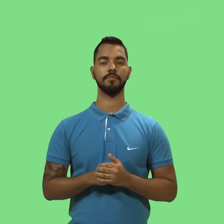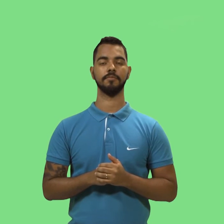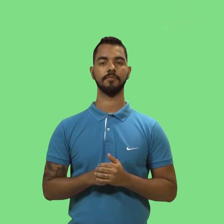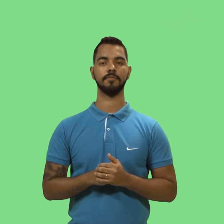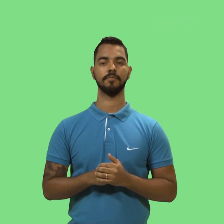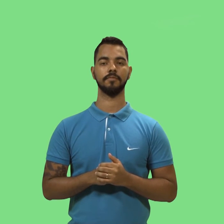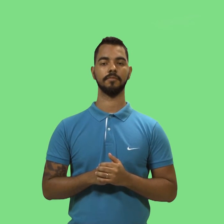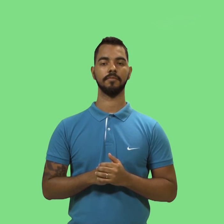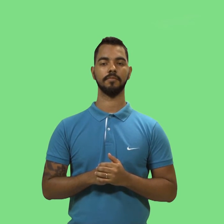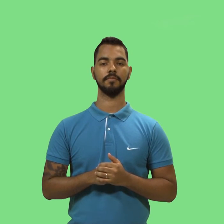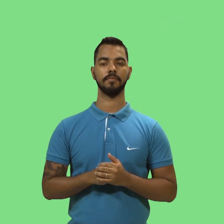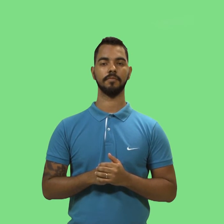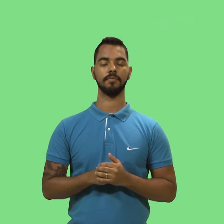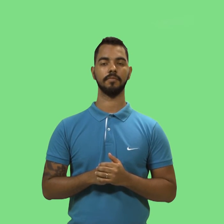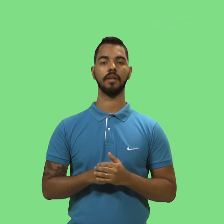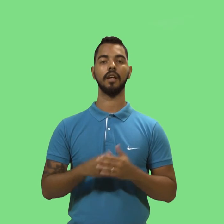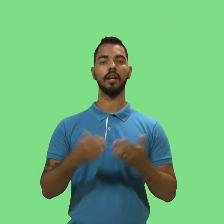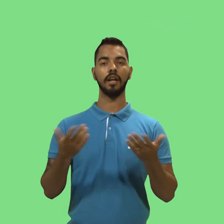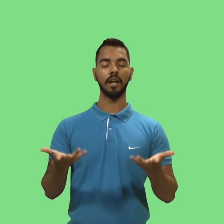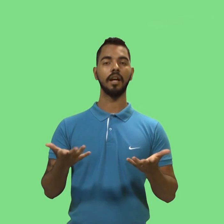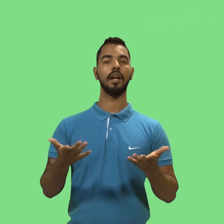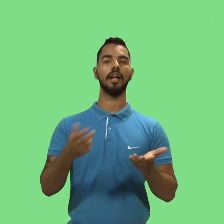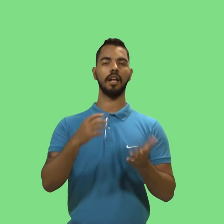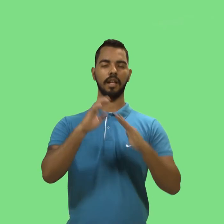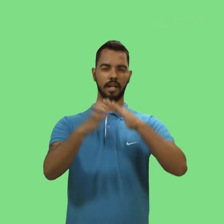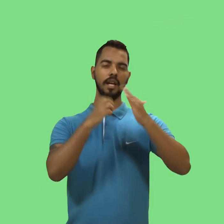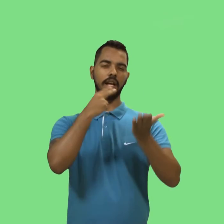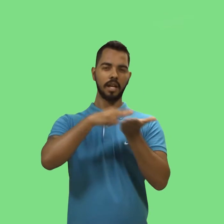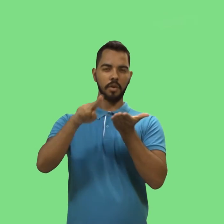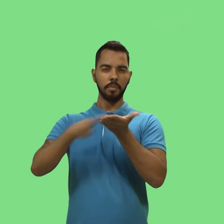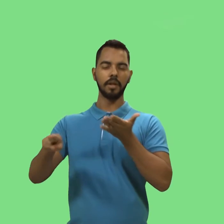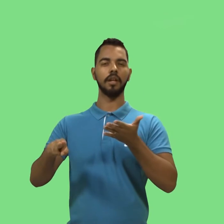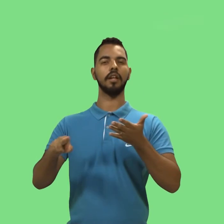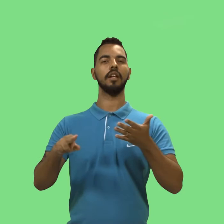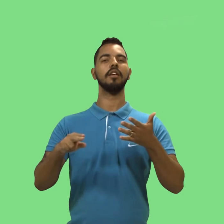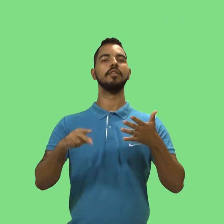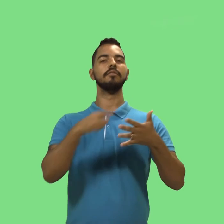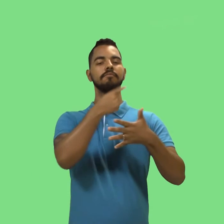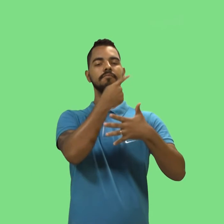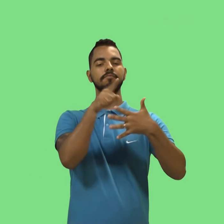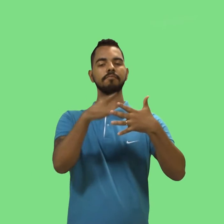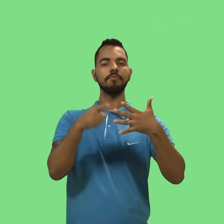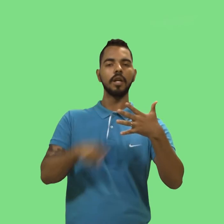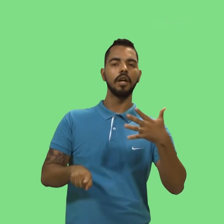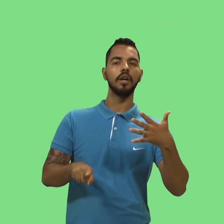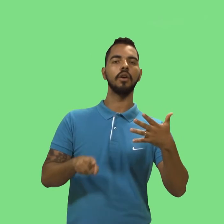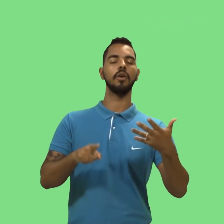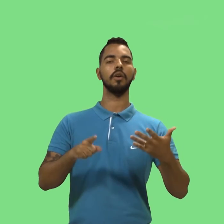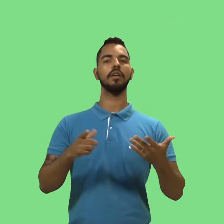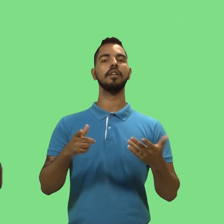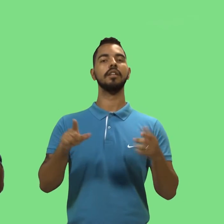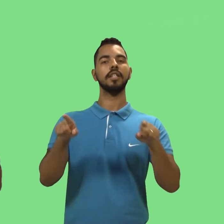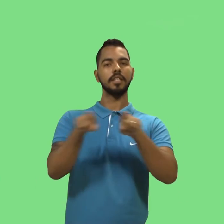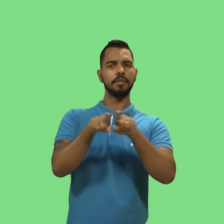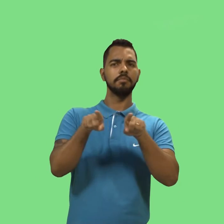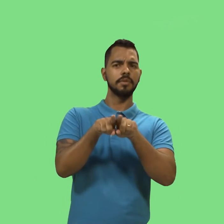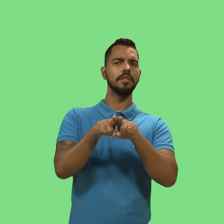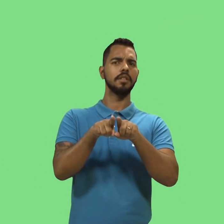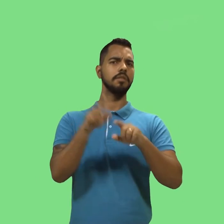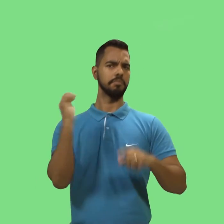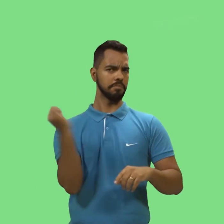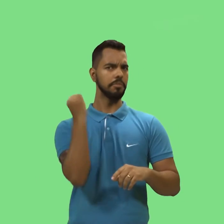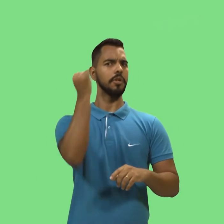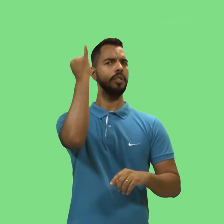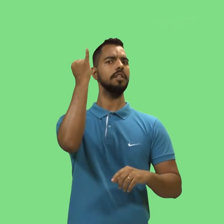carta comercial, sobre as características da carta comercial e também o quanto este instrumento de comunicação é importante para a boa apresentação